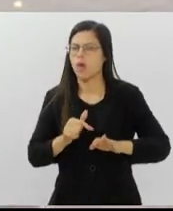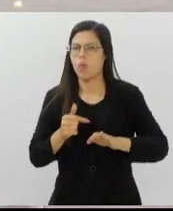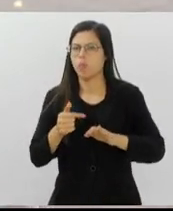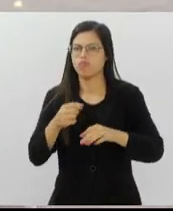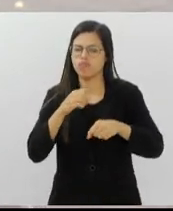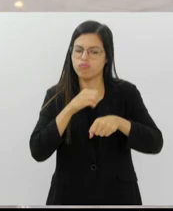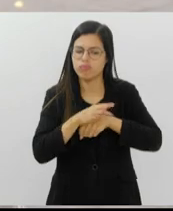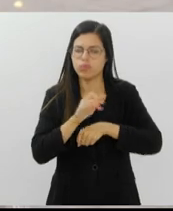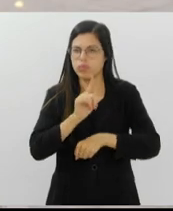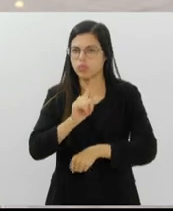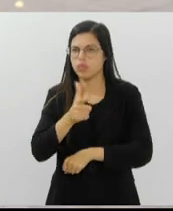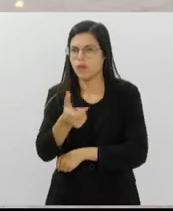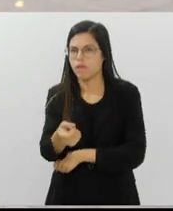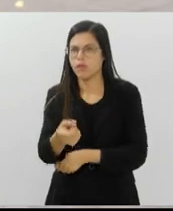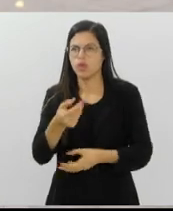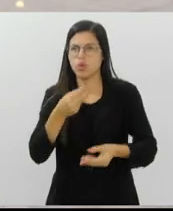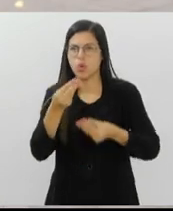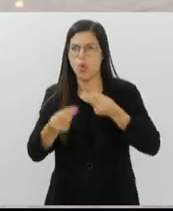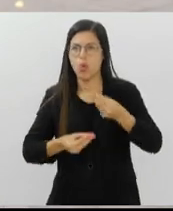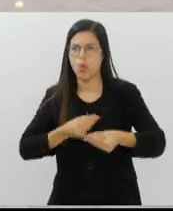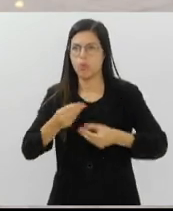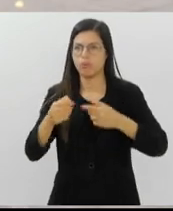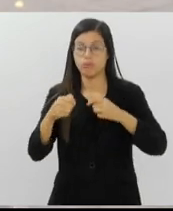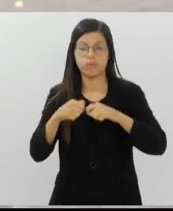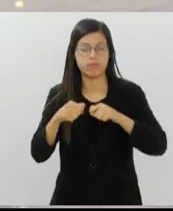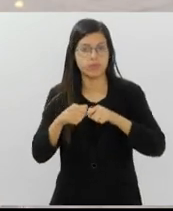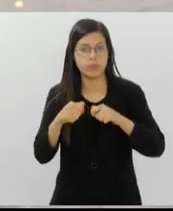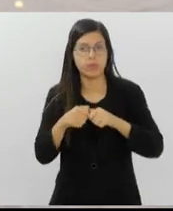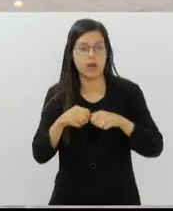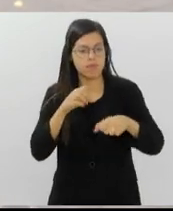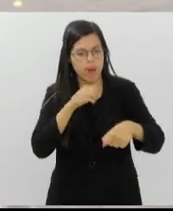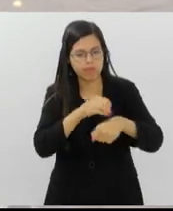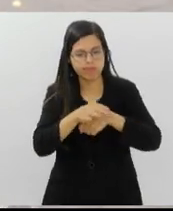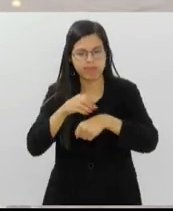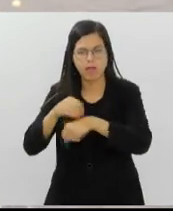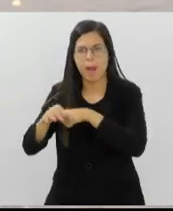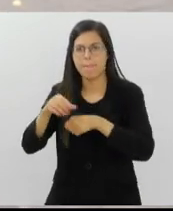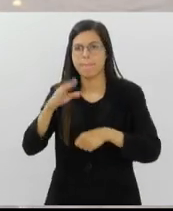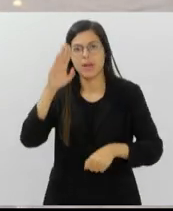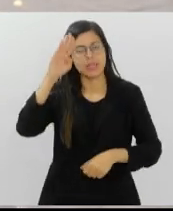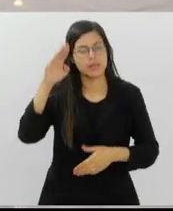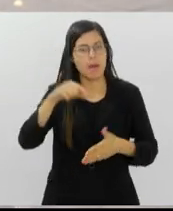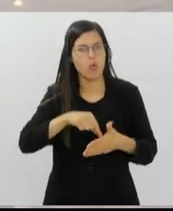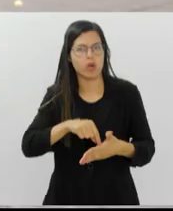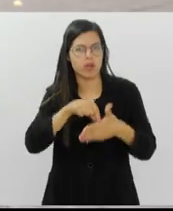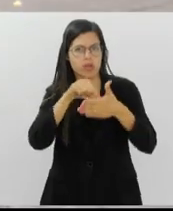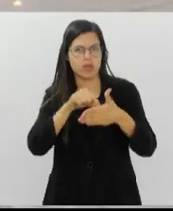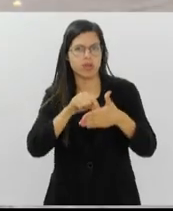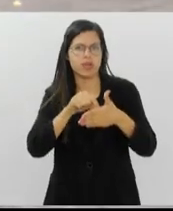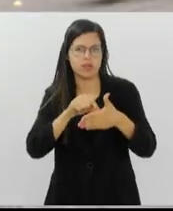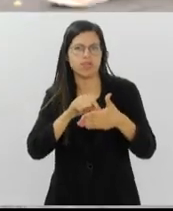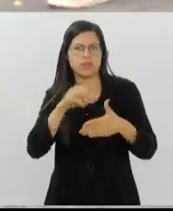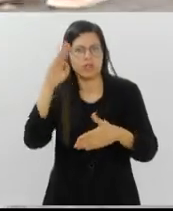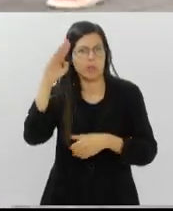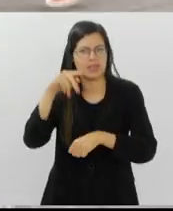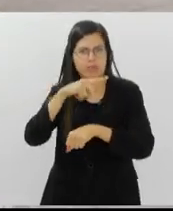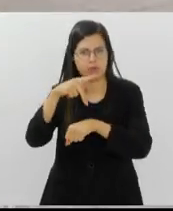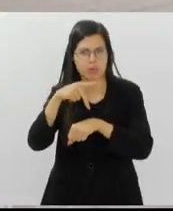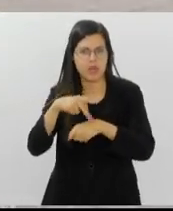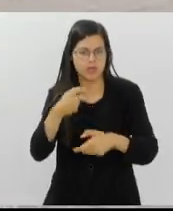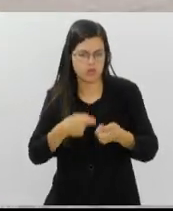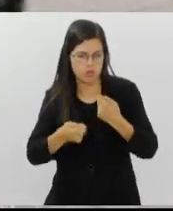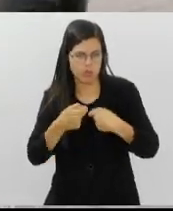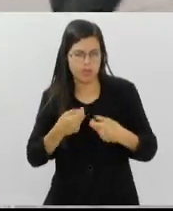São diversas demandas. Como que isso faz para chegar até os principais líderes dessas principais economias mundiais? É um